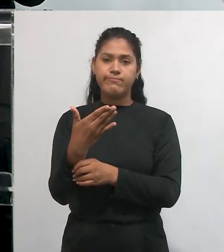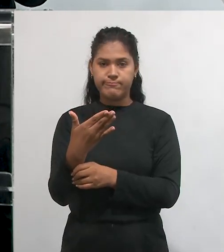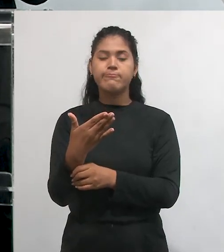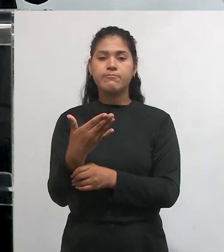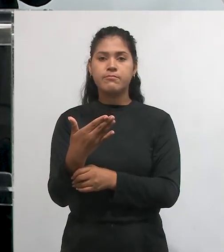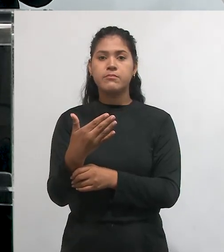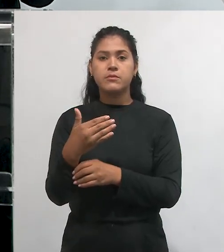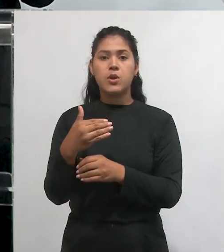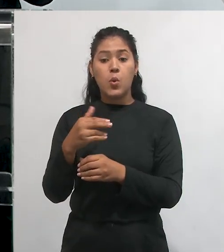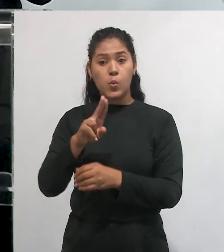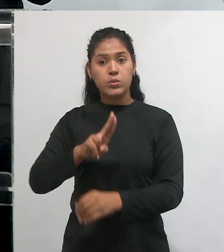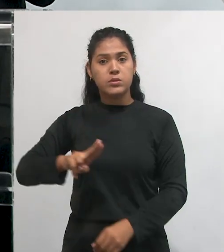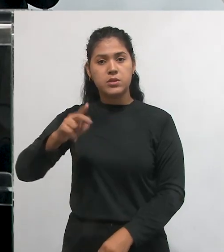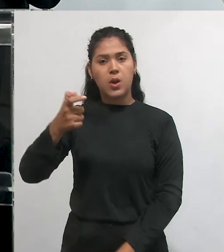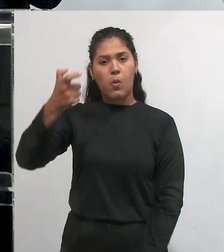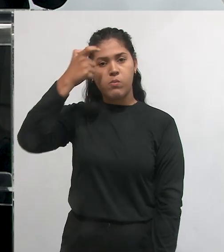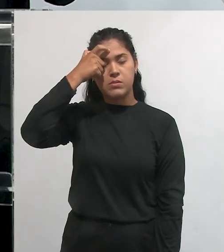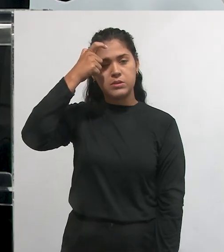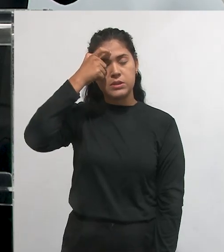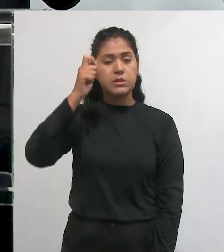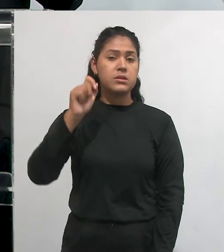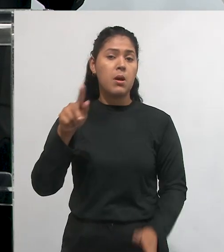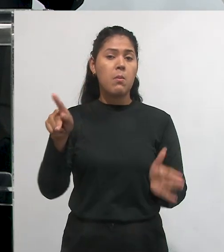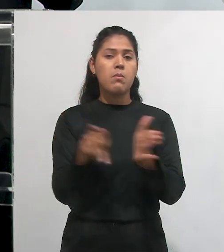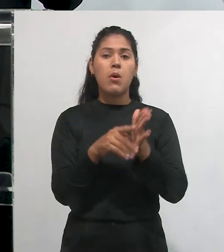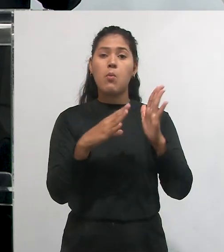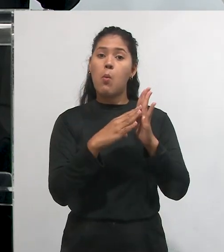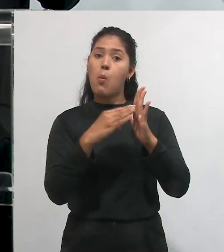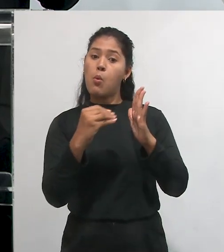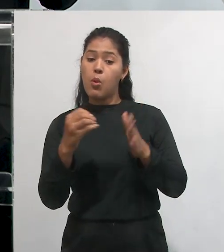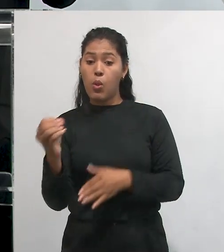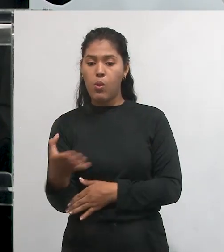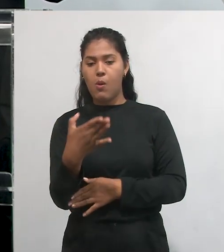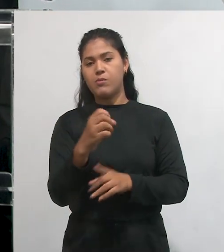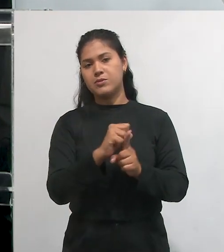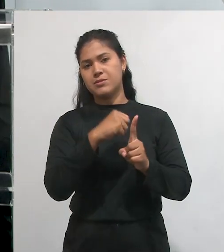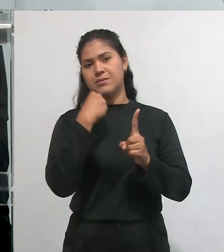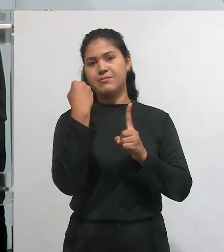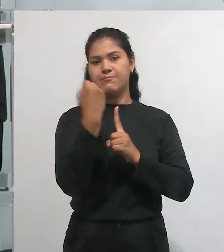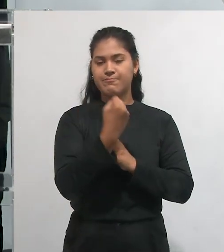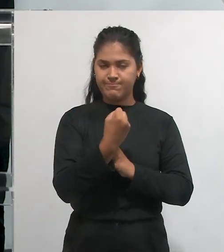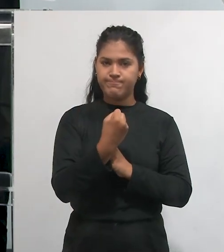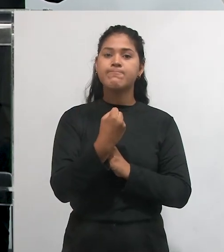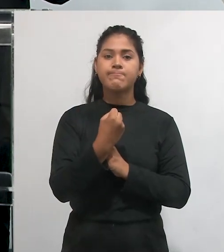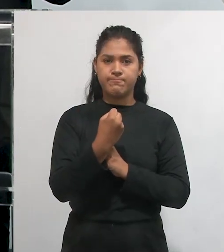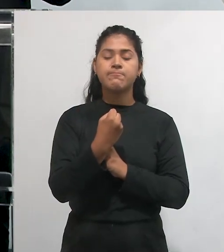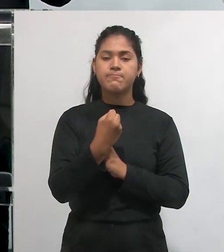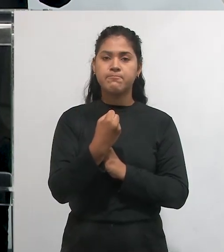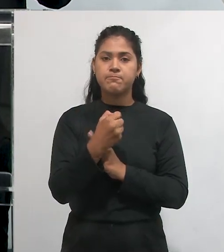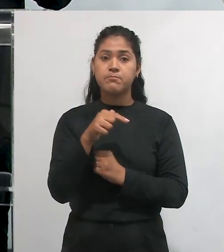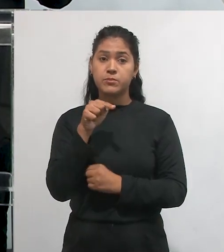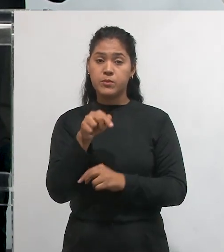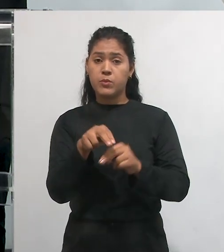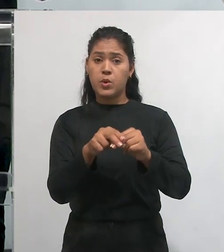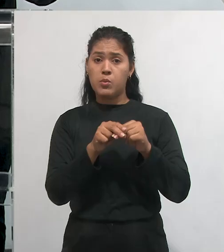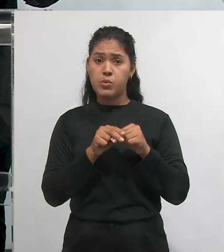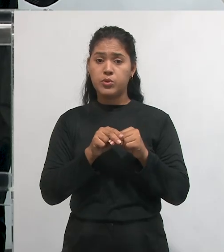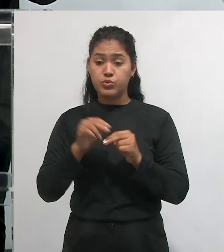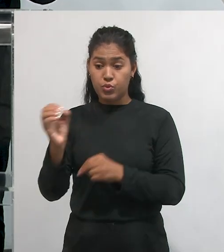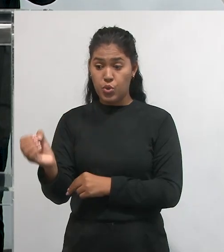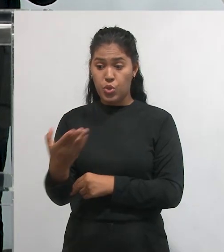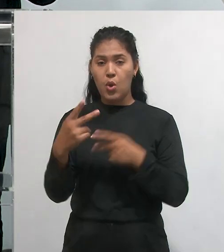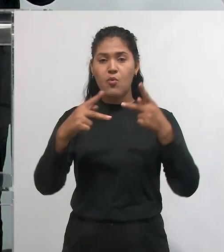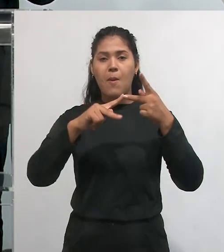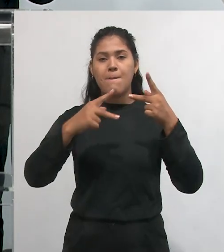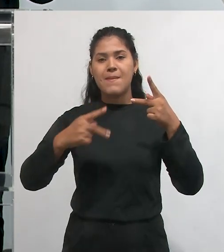a partir da razão, os modelos de uma nova sociedade. Então, esse novo